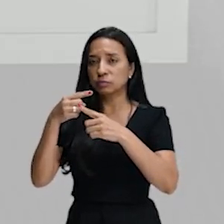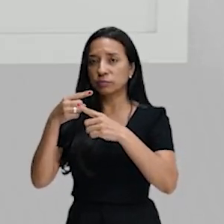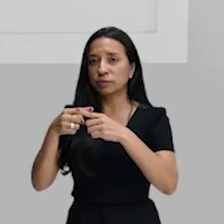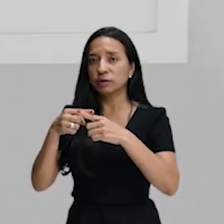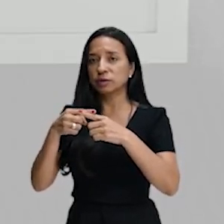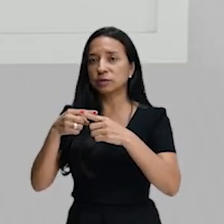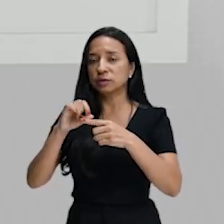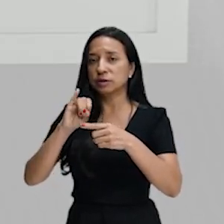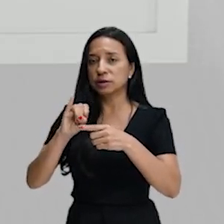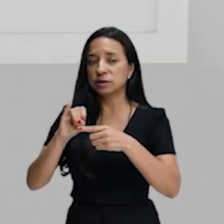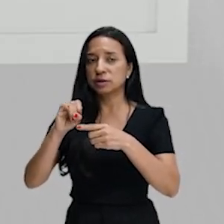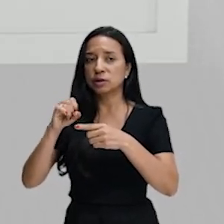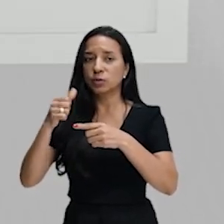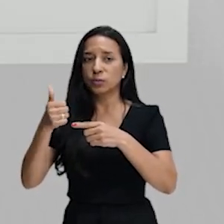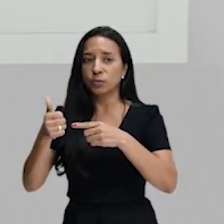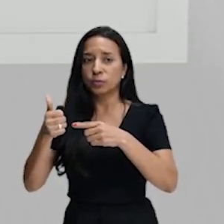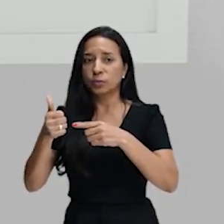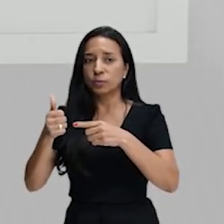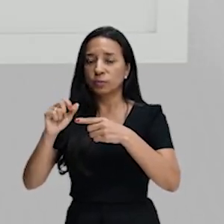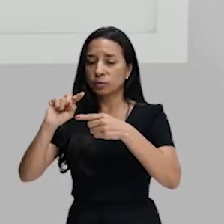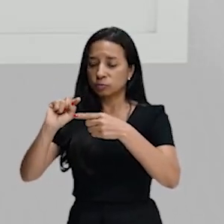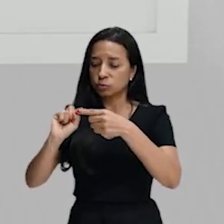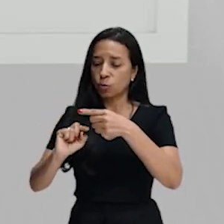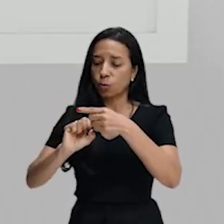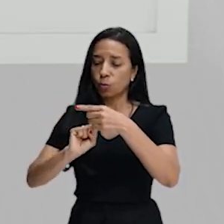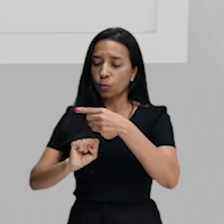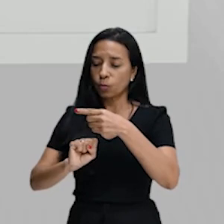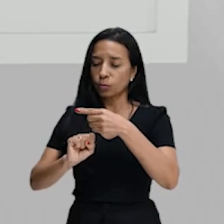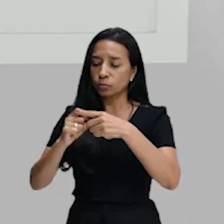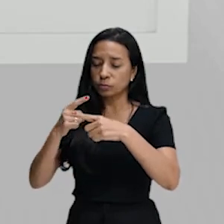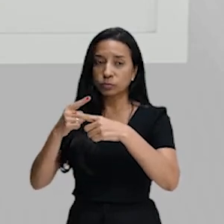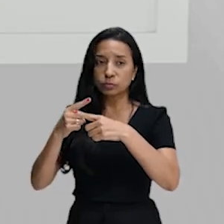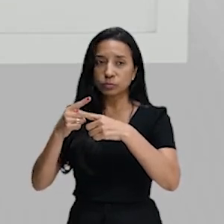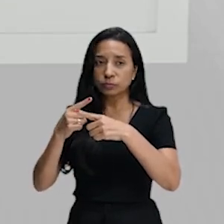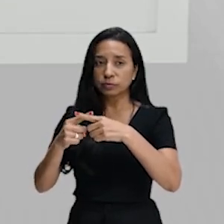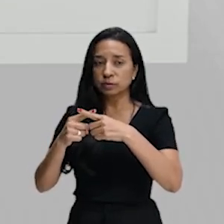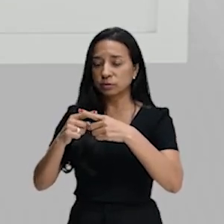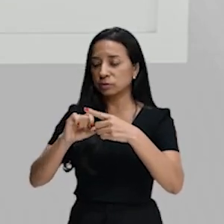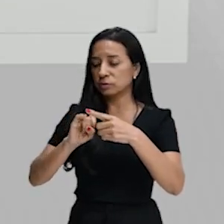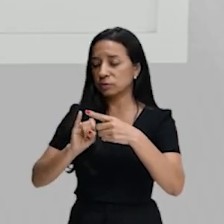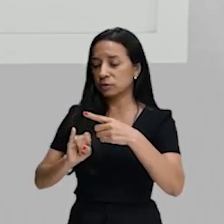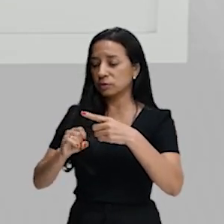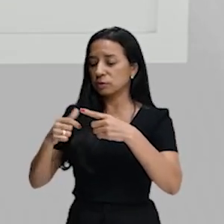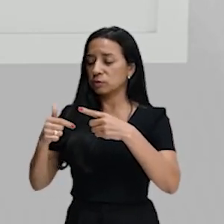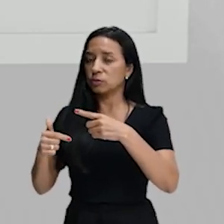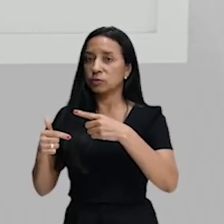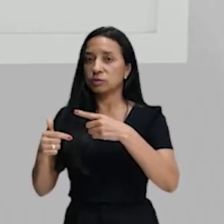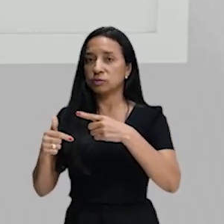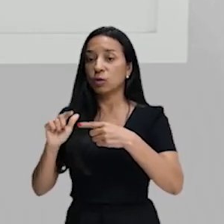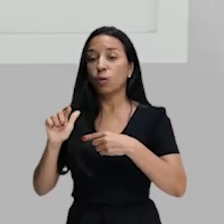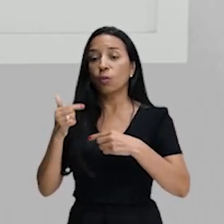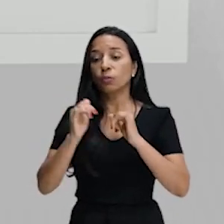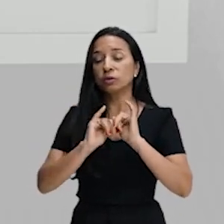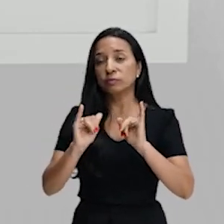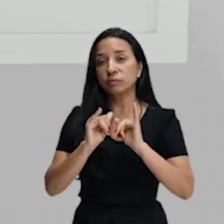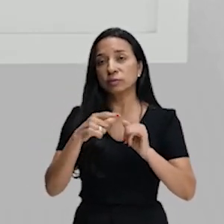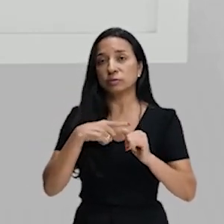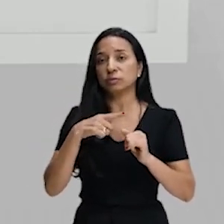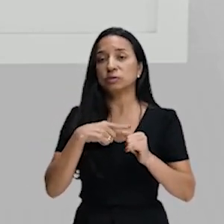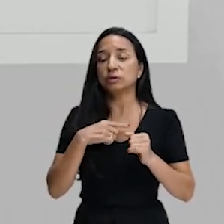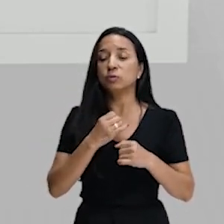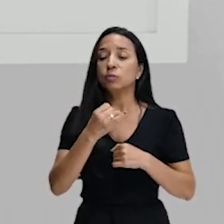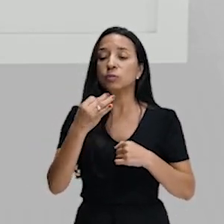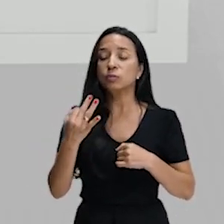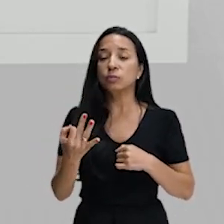isso? Então, nós reduzimos ele até a isso. A outra informação que nós vamos ter é